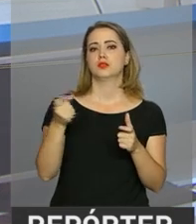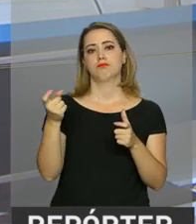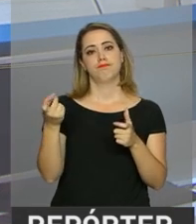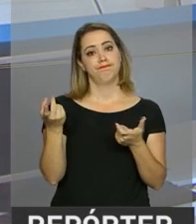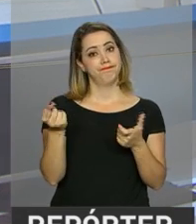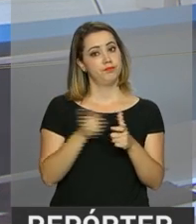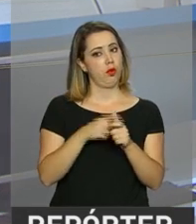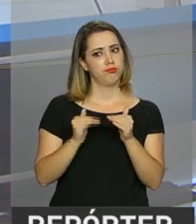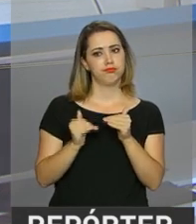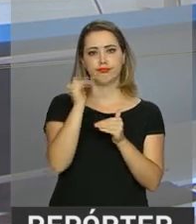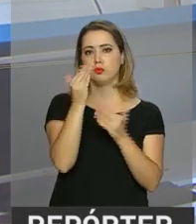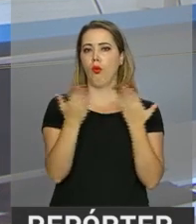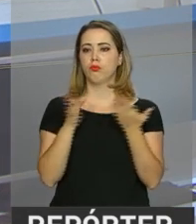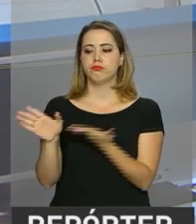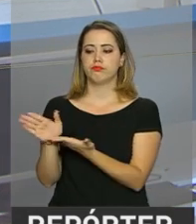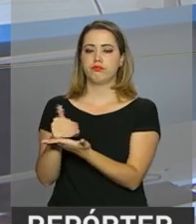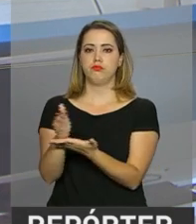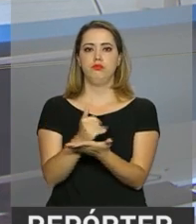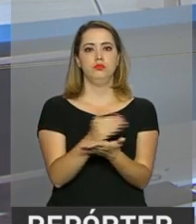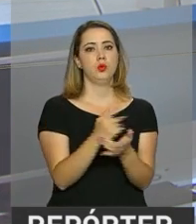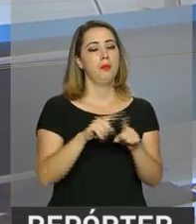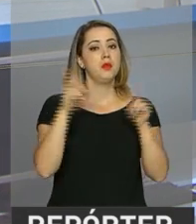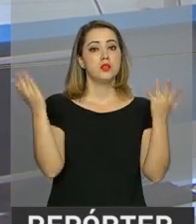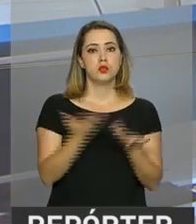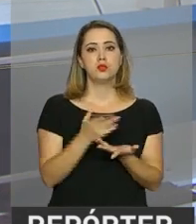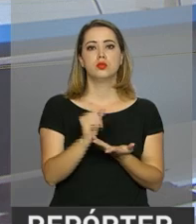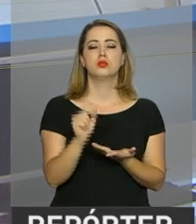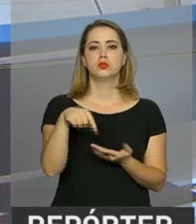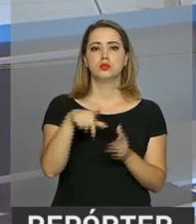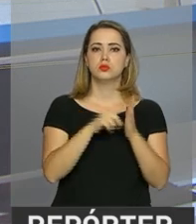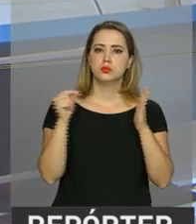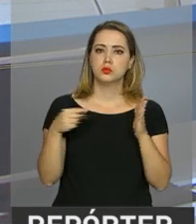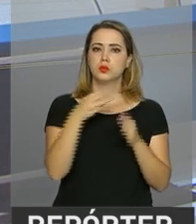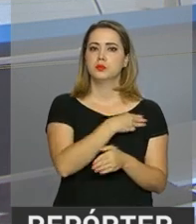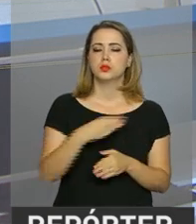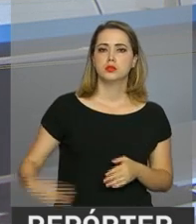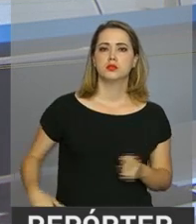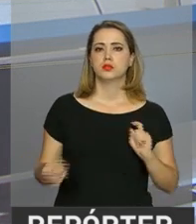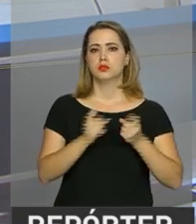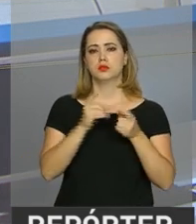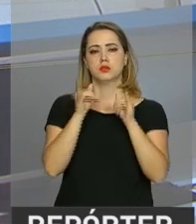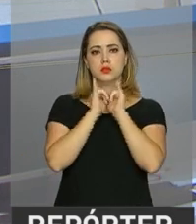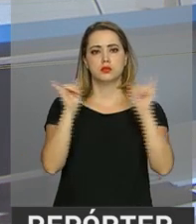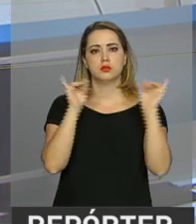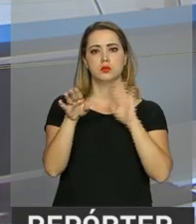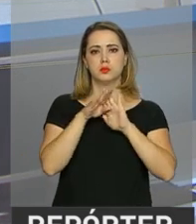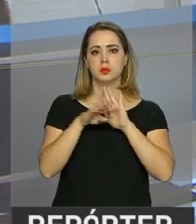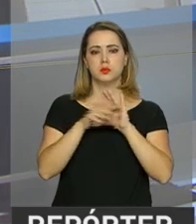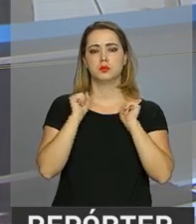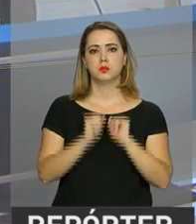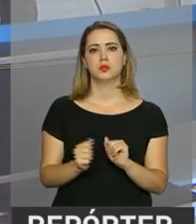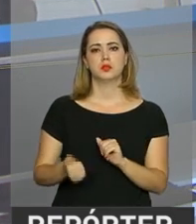arrecada e hoje no Palácio do Planalto o ministro da Fazenda Henrique Meirelles anunciou um plano para permitir a recuperação